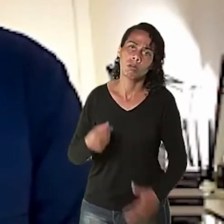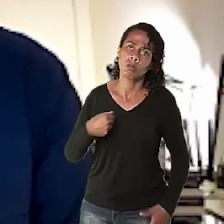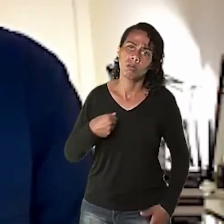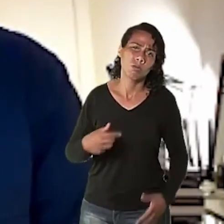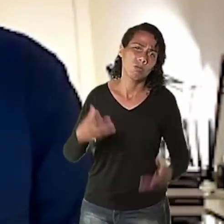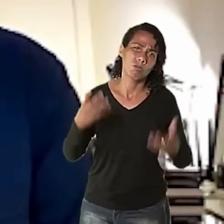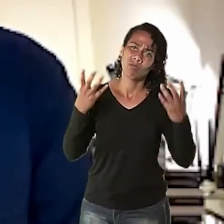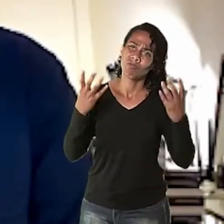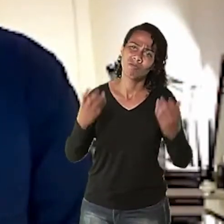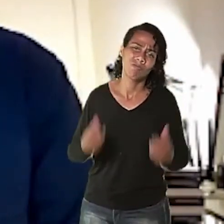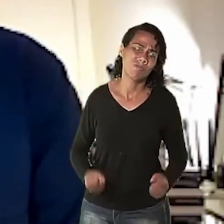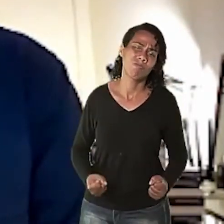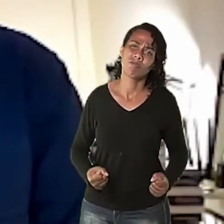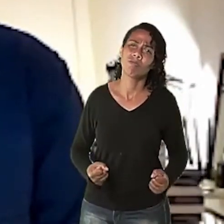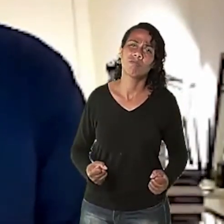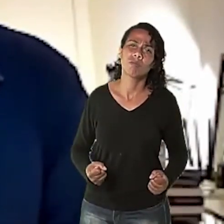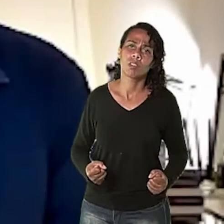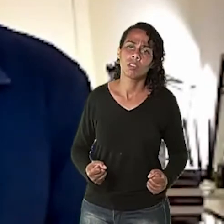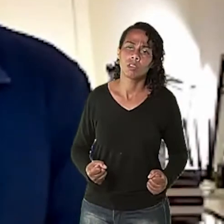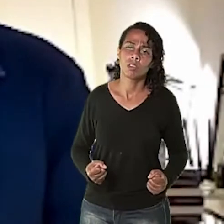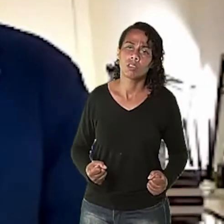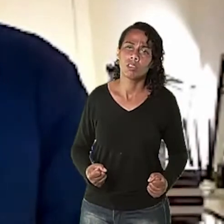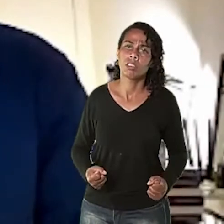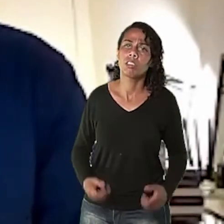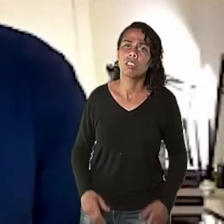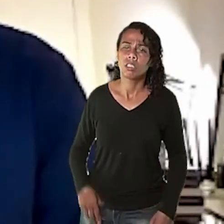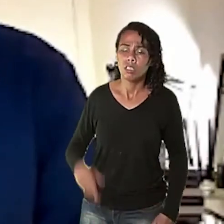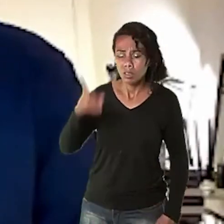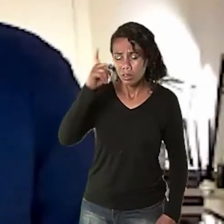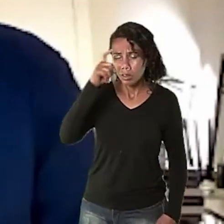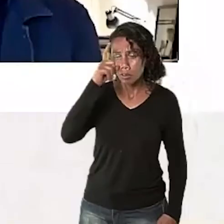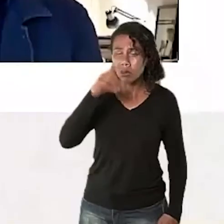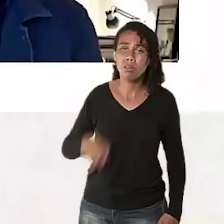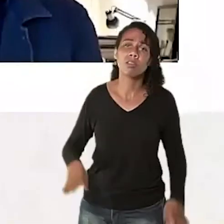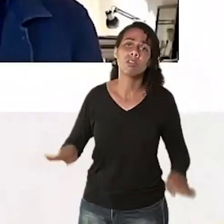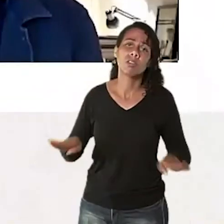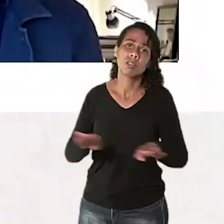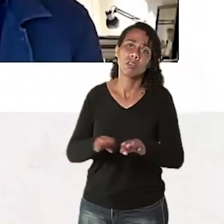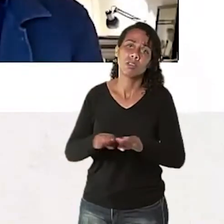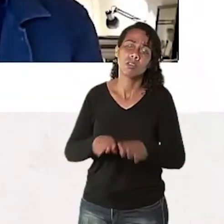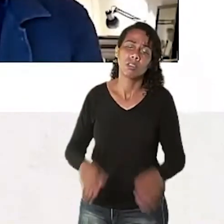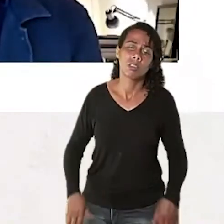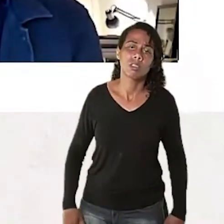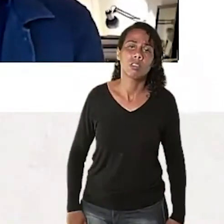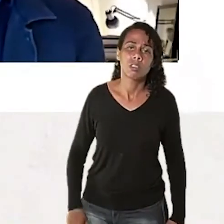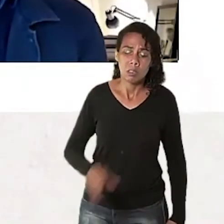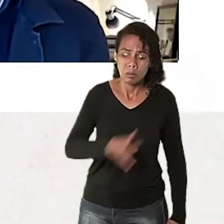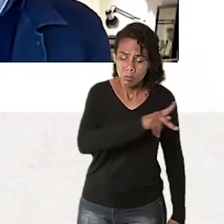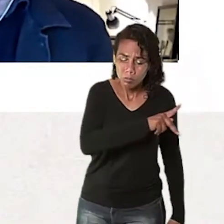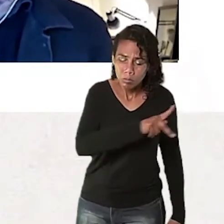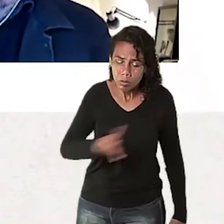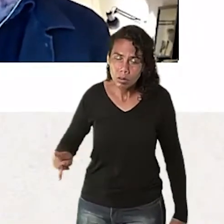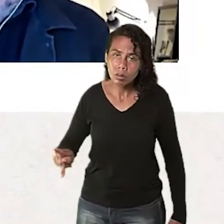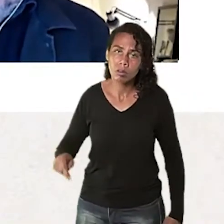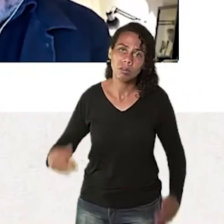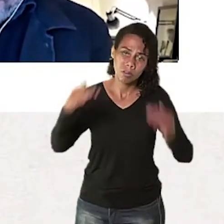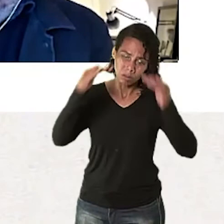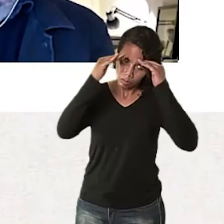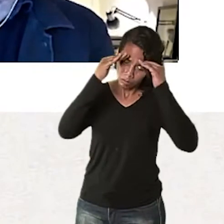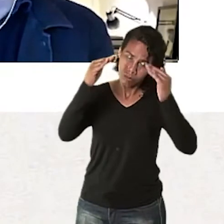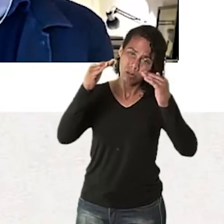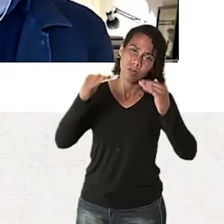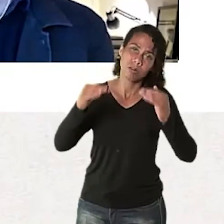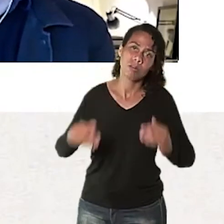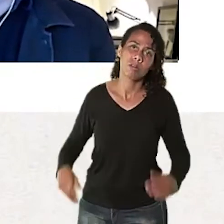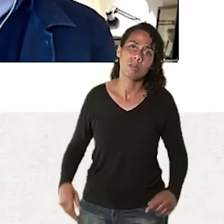é um troço bem pesado. Um dos culpados disso, eu considero, talvez o